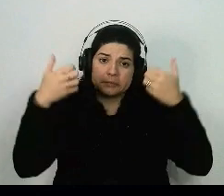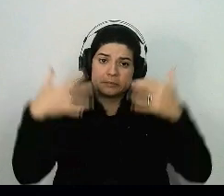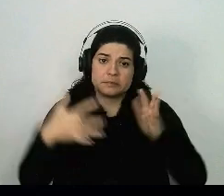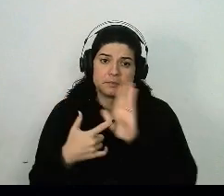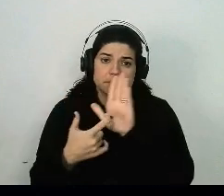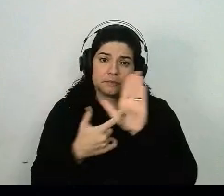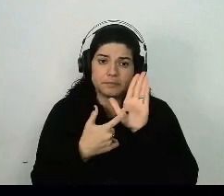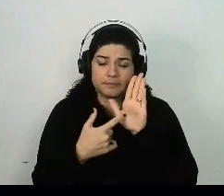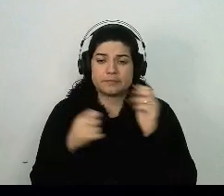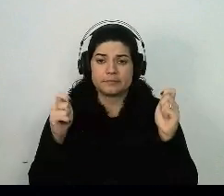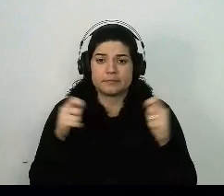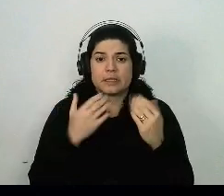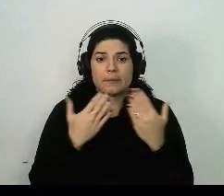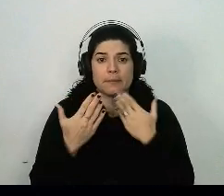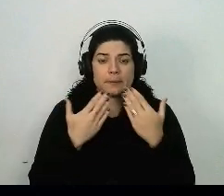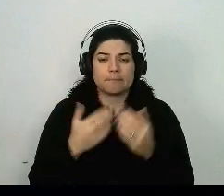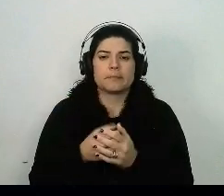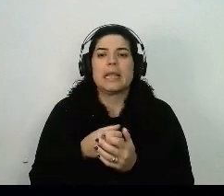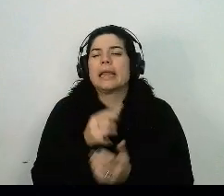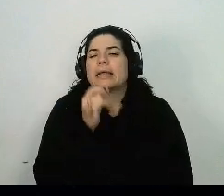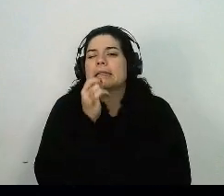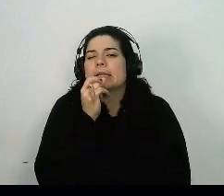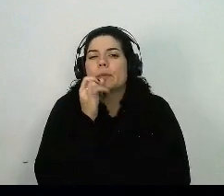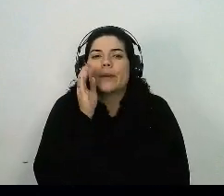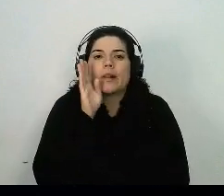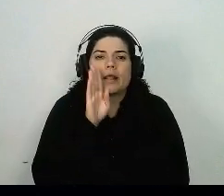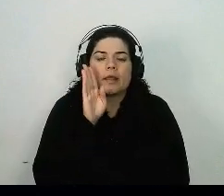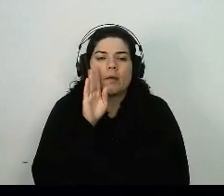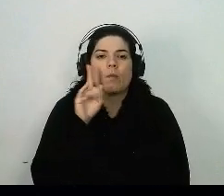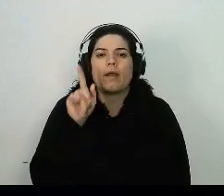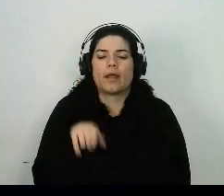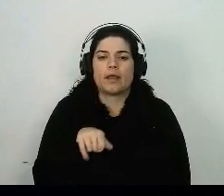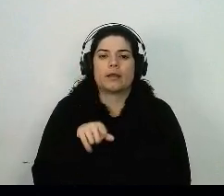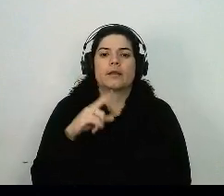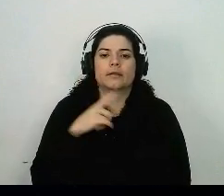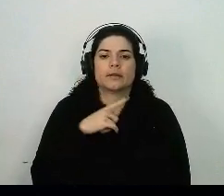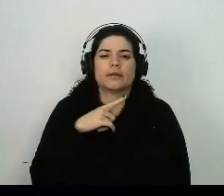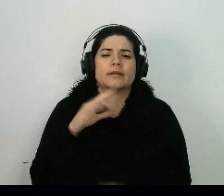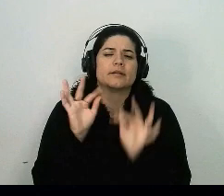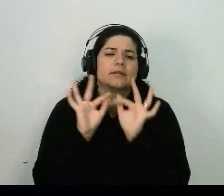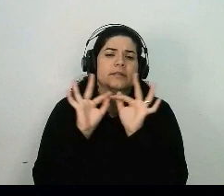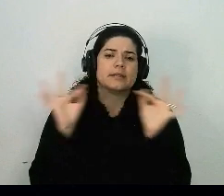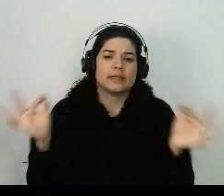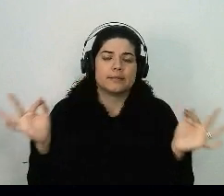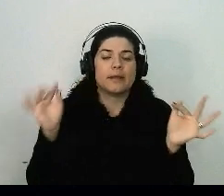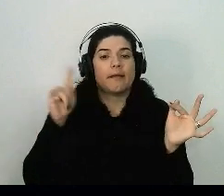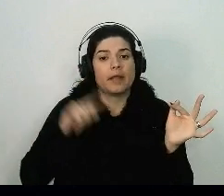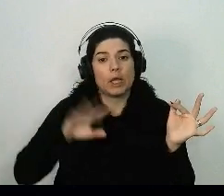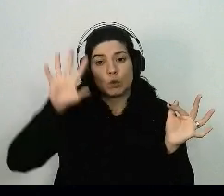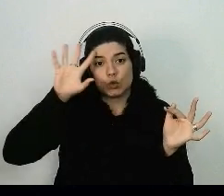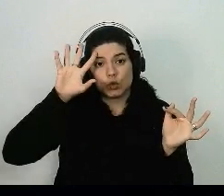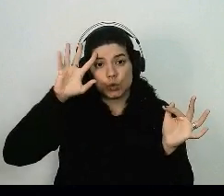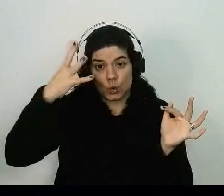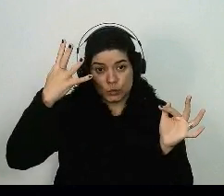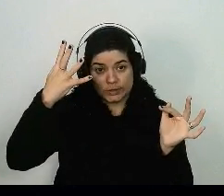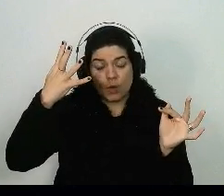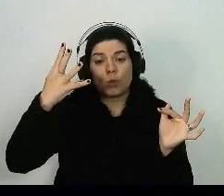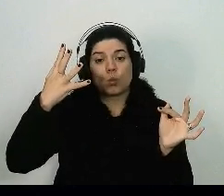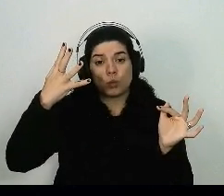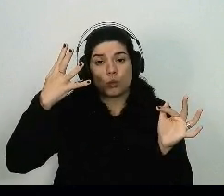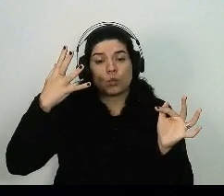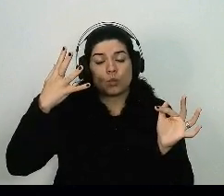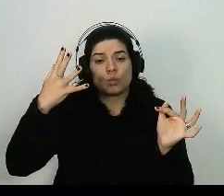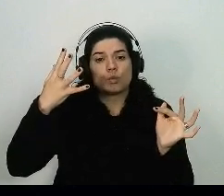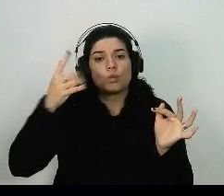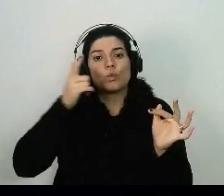tá? Um exemplo muito legal e muito simples de uma solução de um